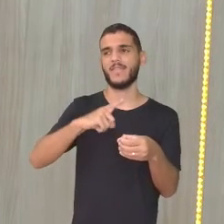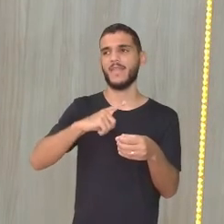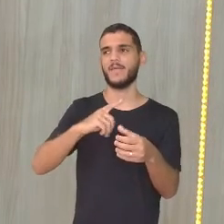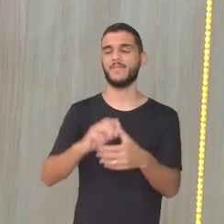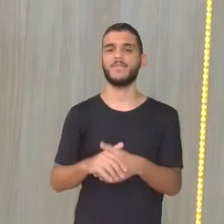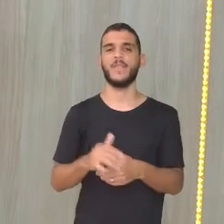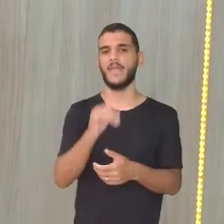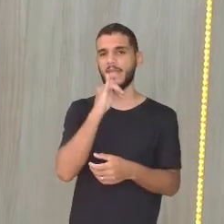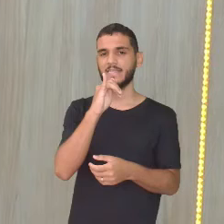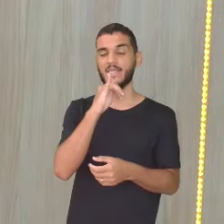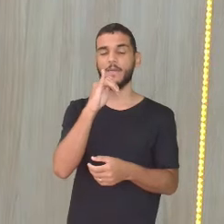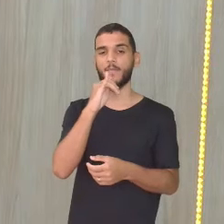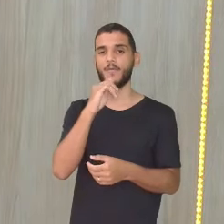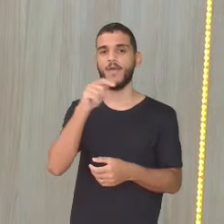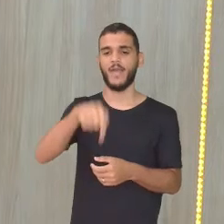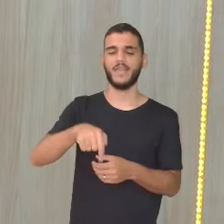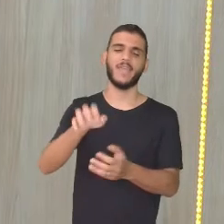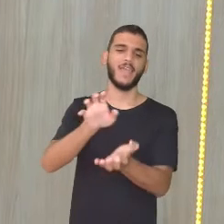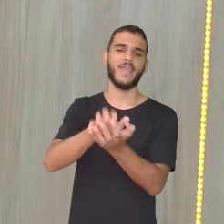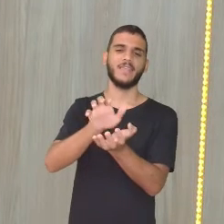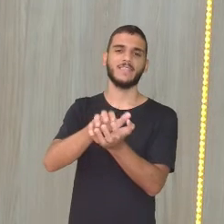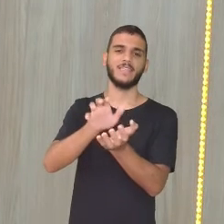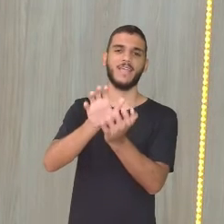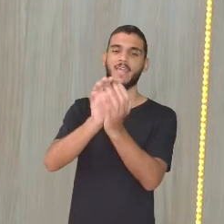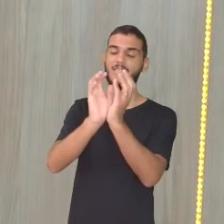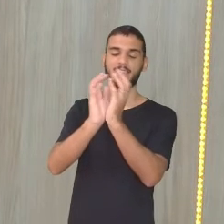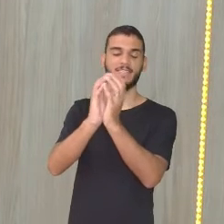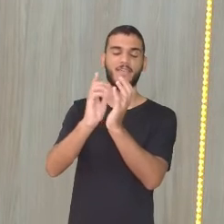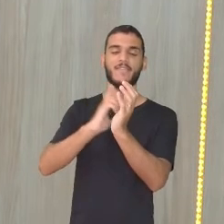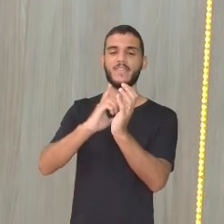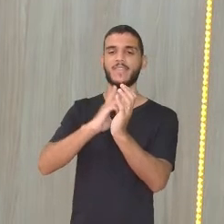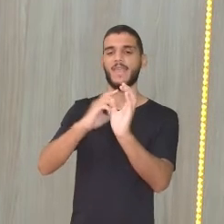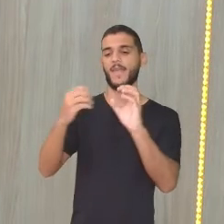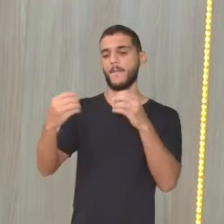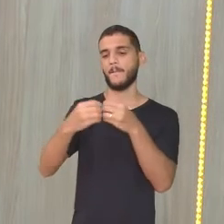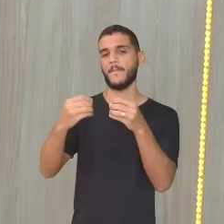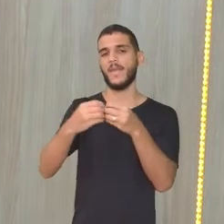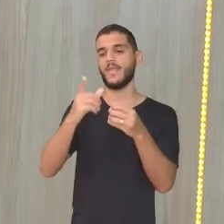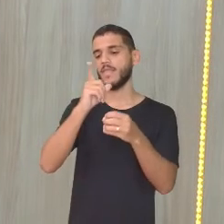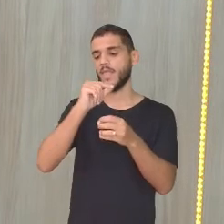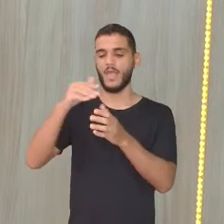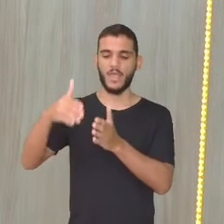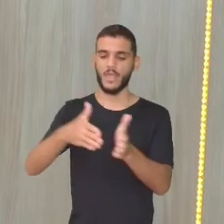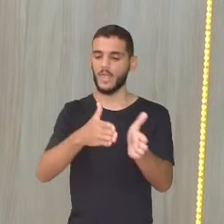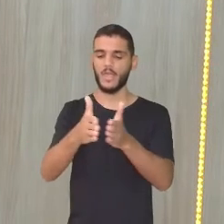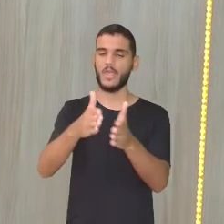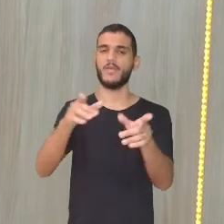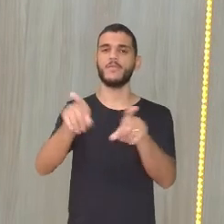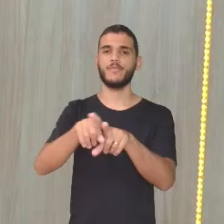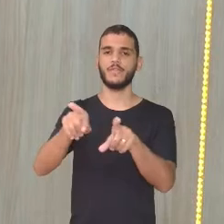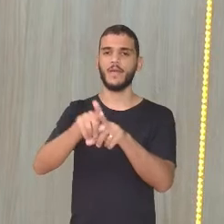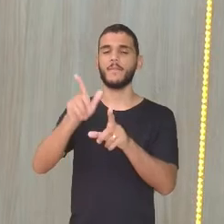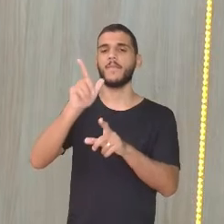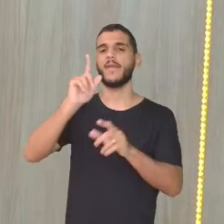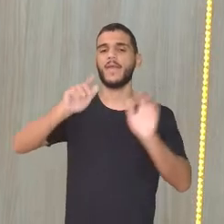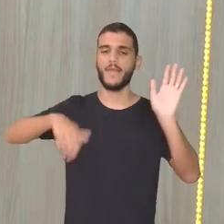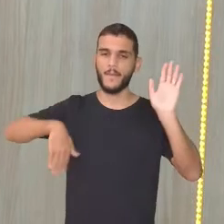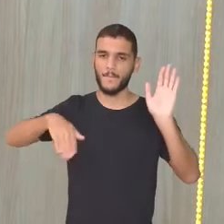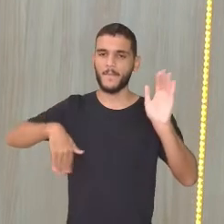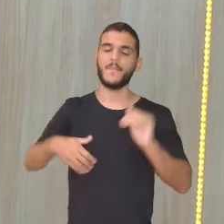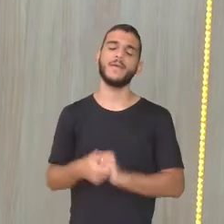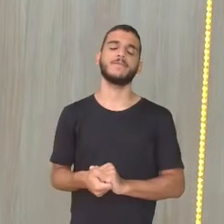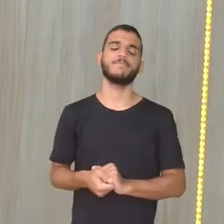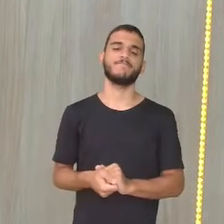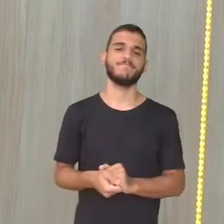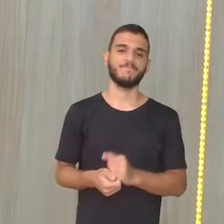com o rio. Então, as pessoas que vivem em extrema pobreza, que apelam para